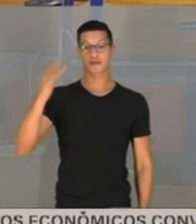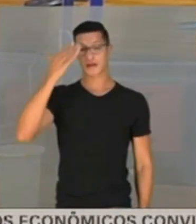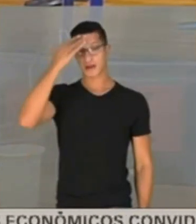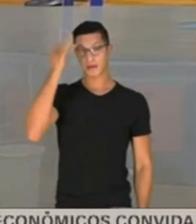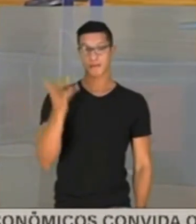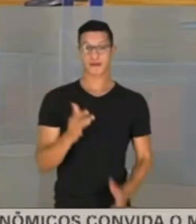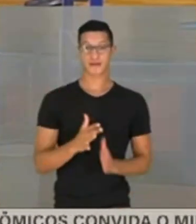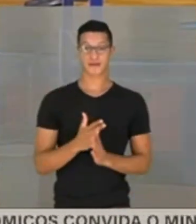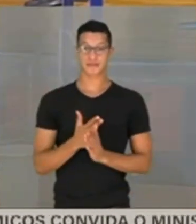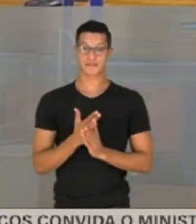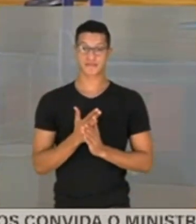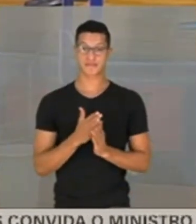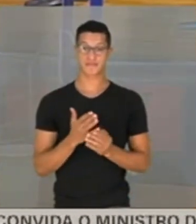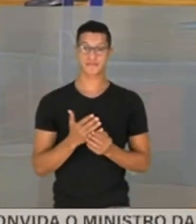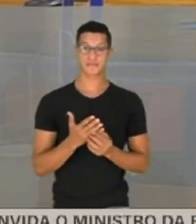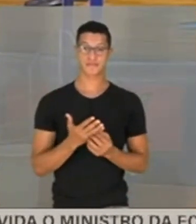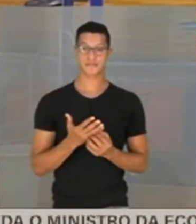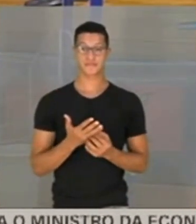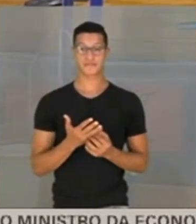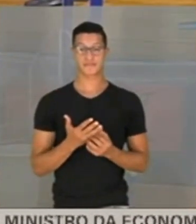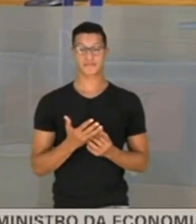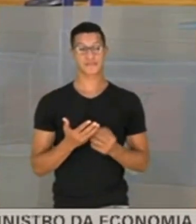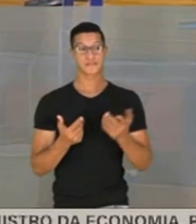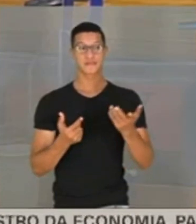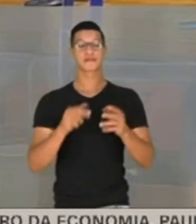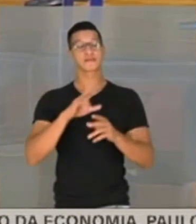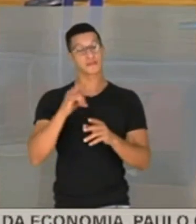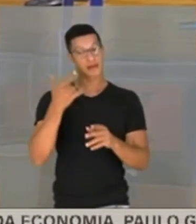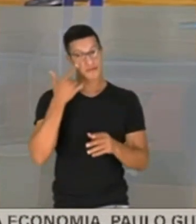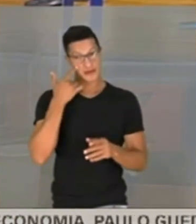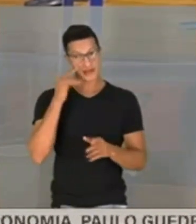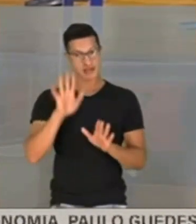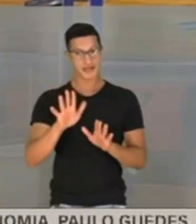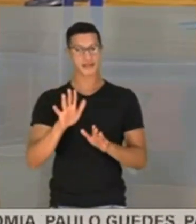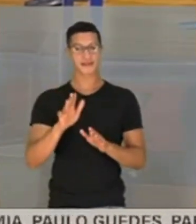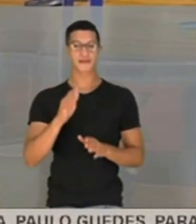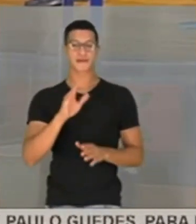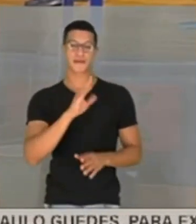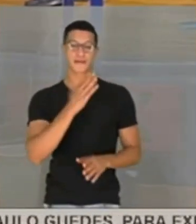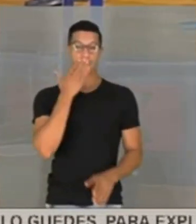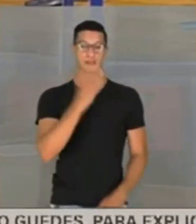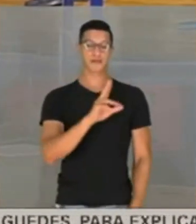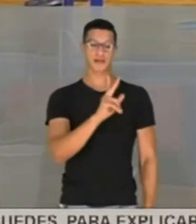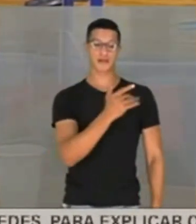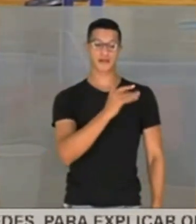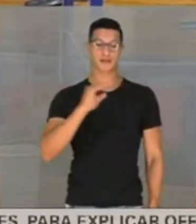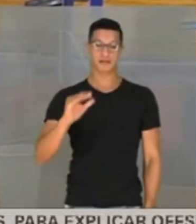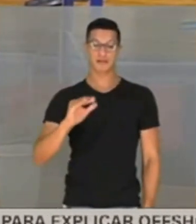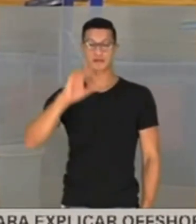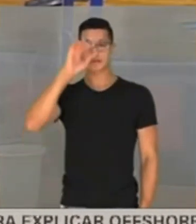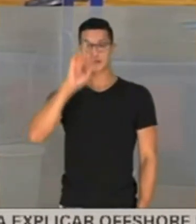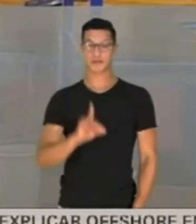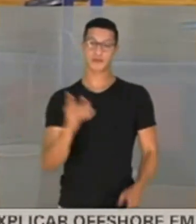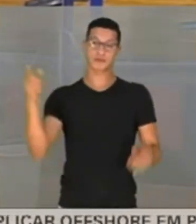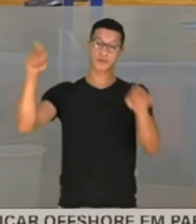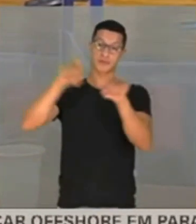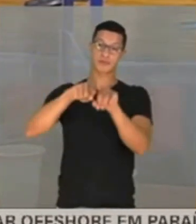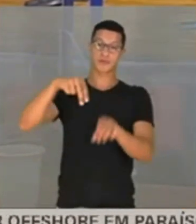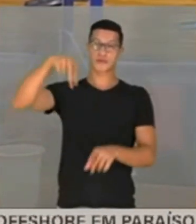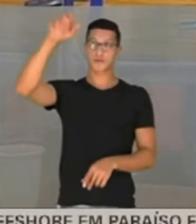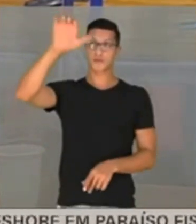Vai vendo. Pois é. Pedido de habeas corpus do diretor executivo do consórcio